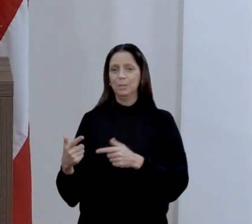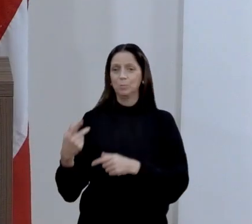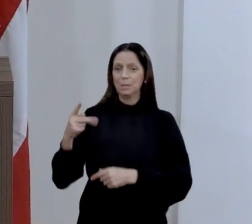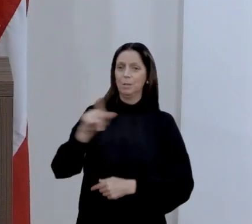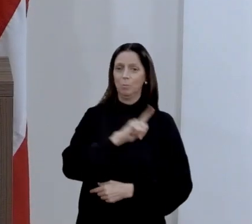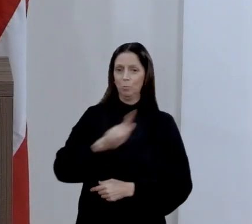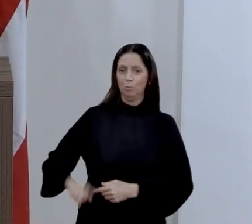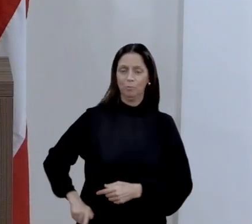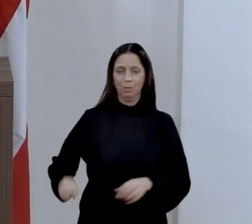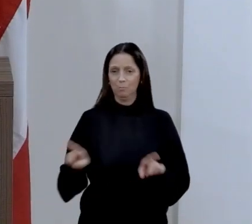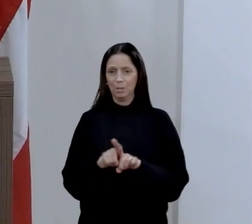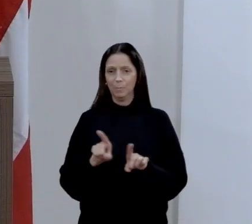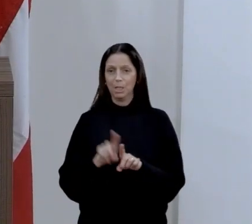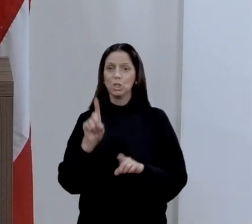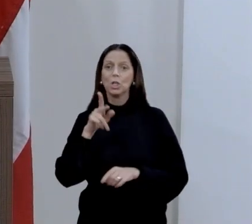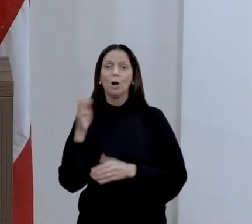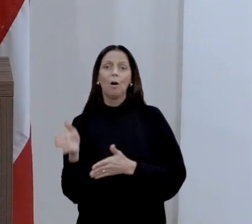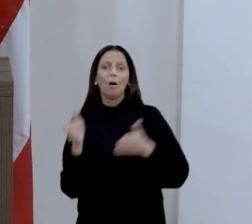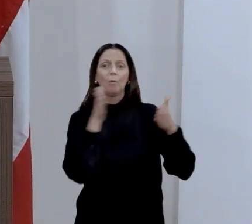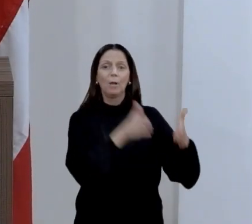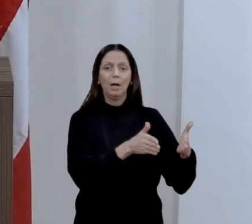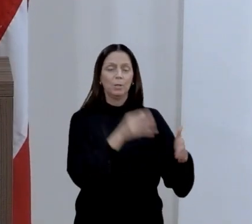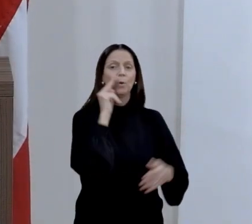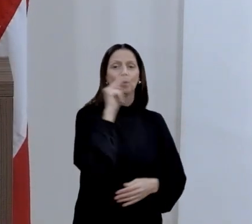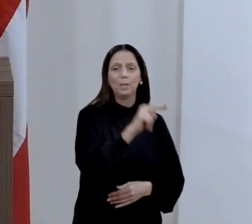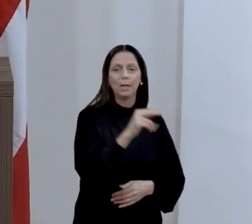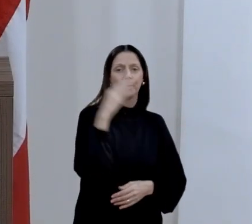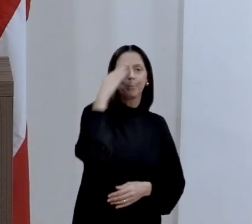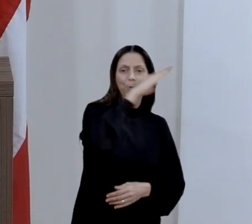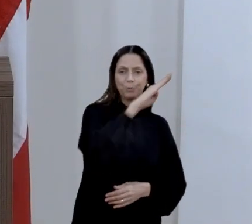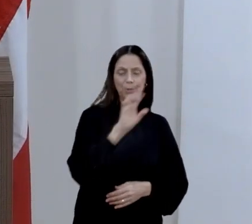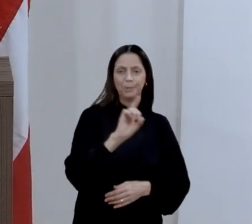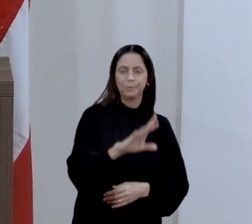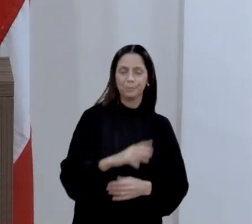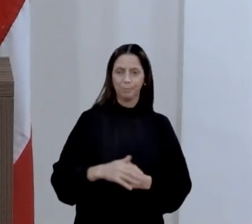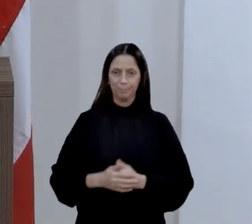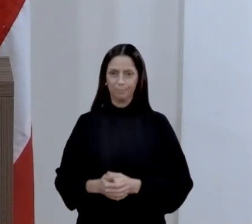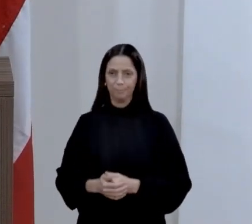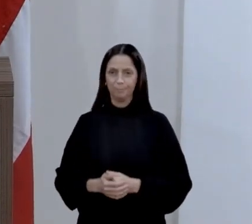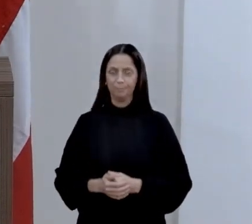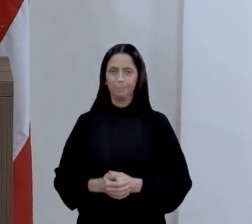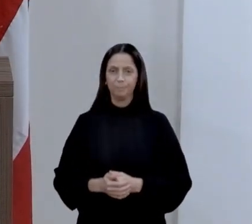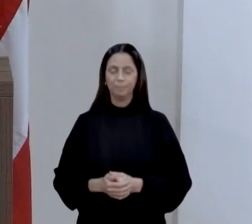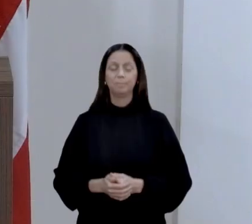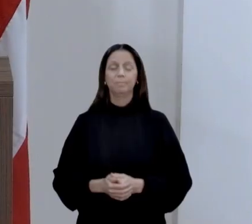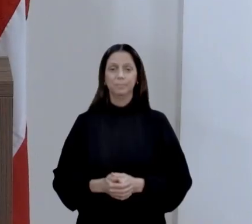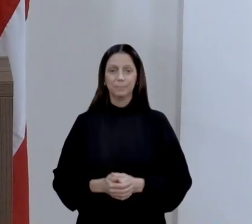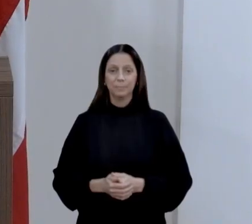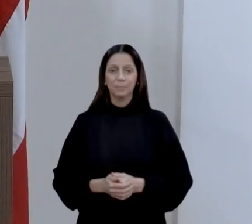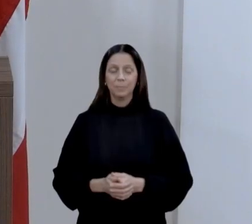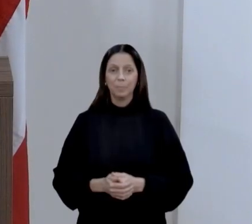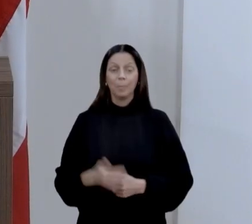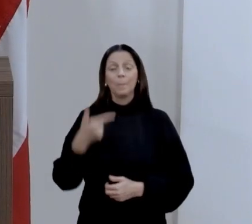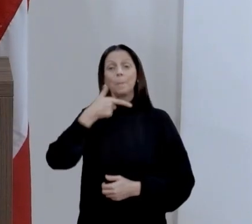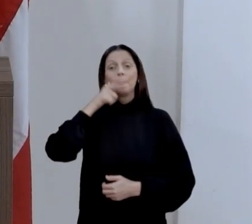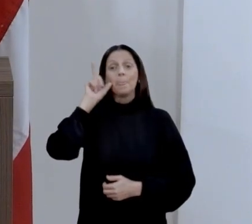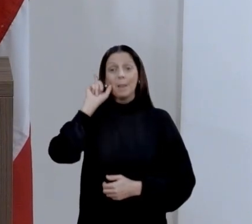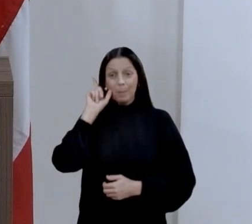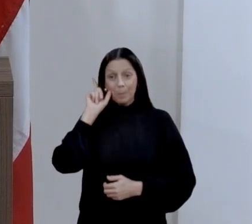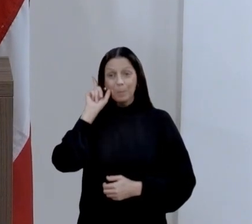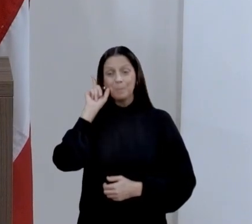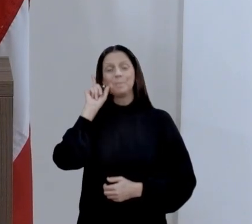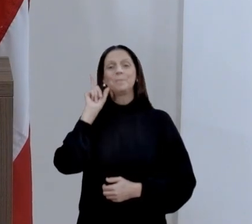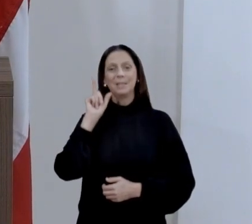este recado. Ari, se puder passar as imagens, ontem eu pude realizar um sonho que foi